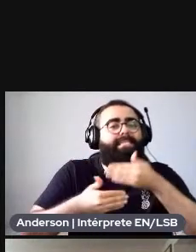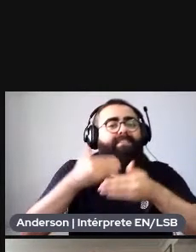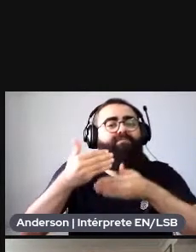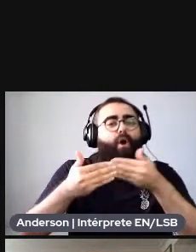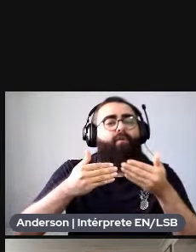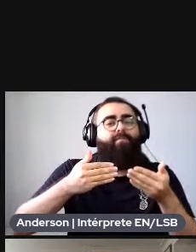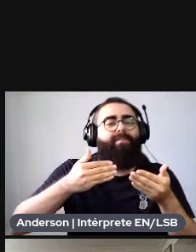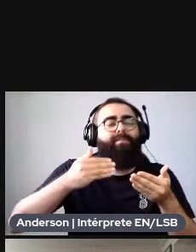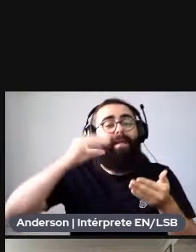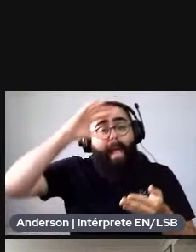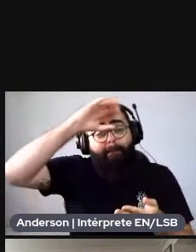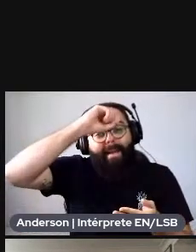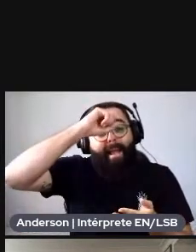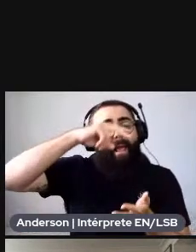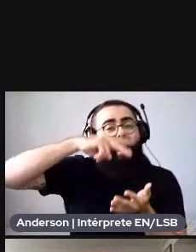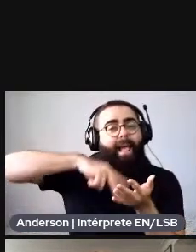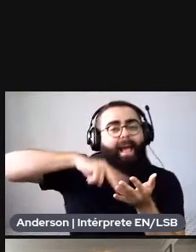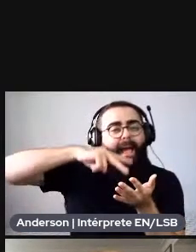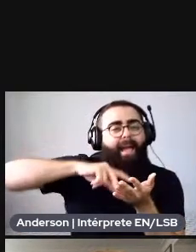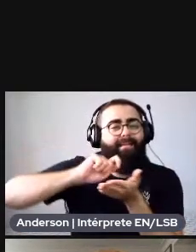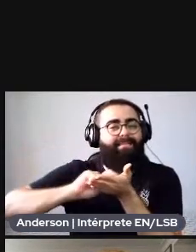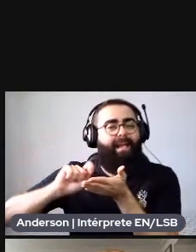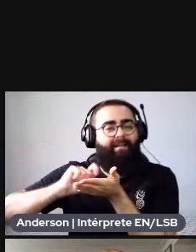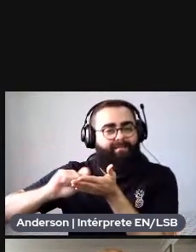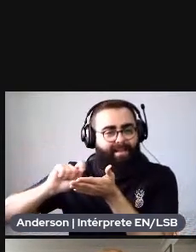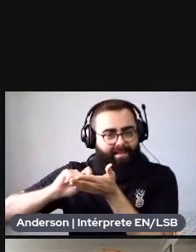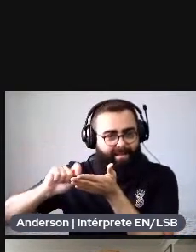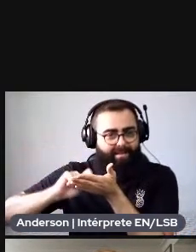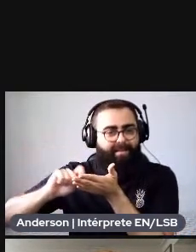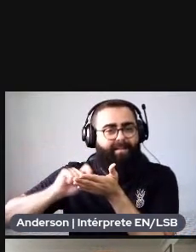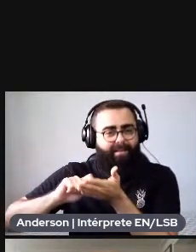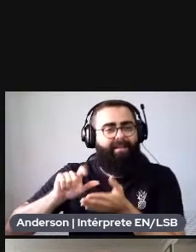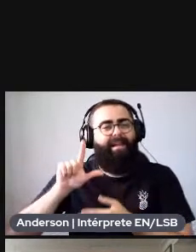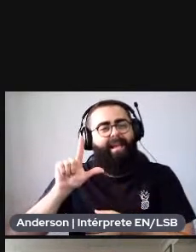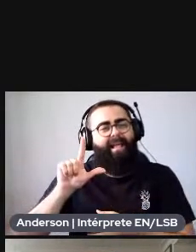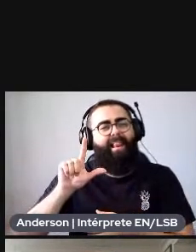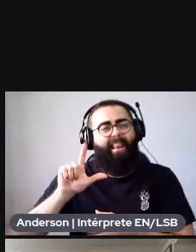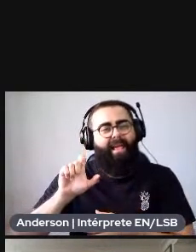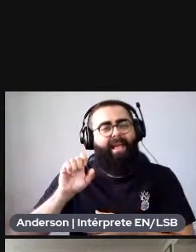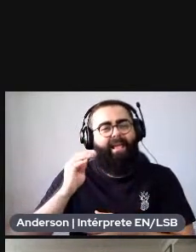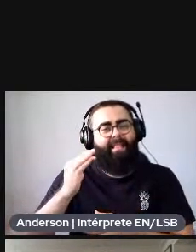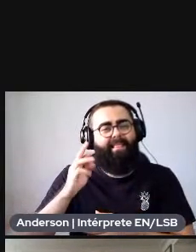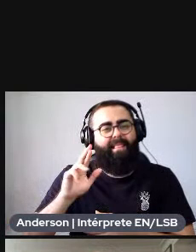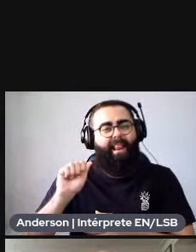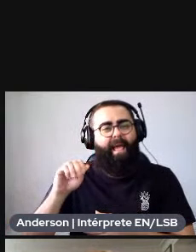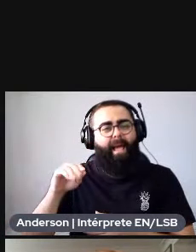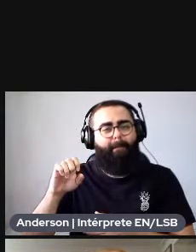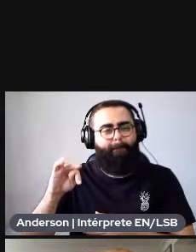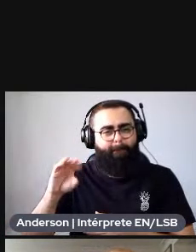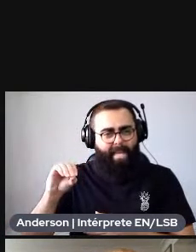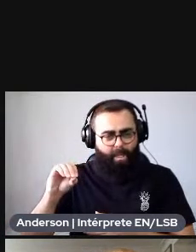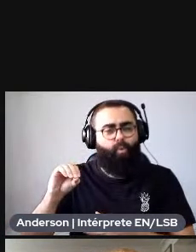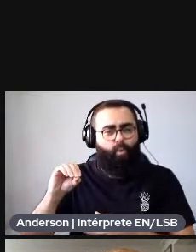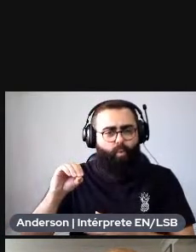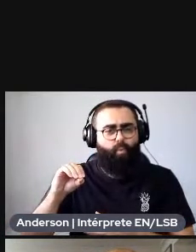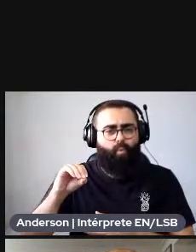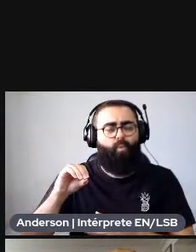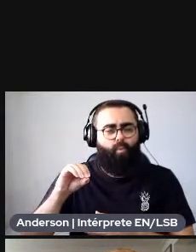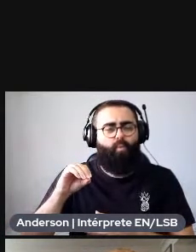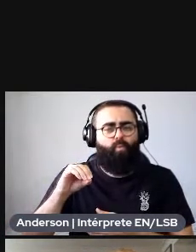literacia, ou, como se diz no Brasil, letramento. E, portanto, nessa acessão